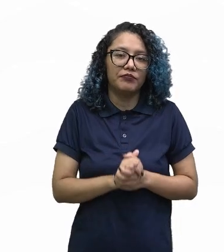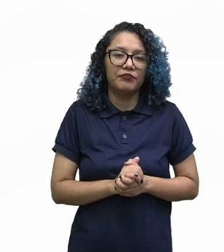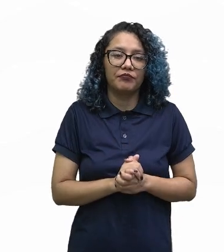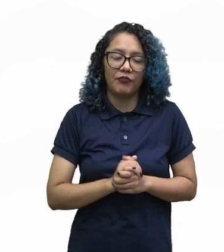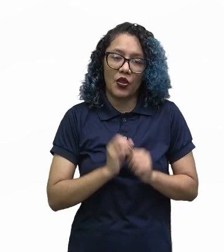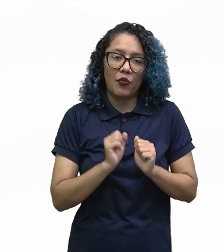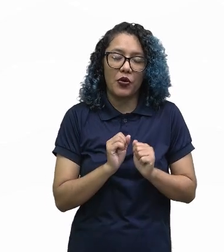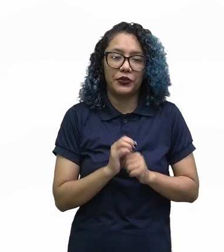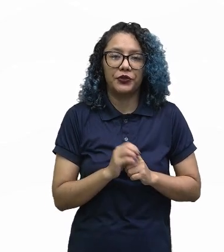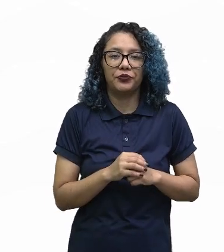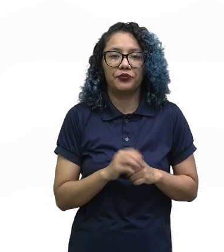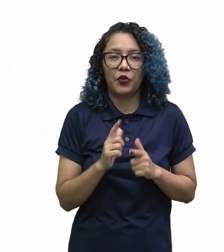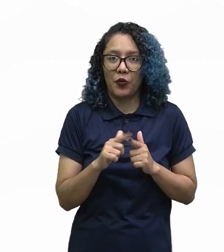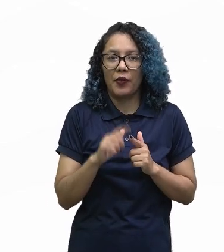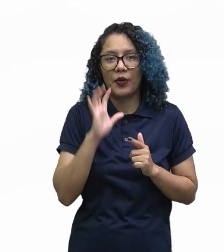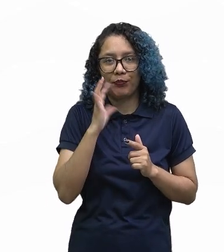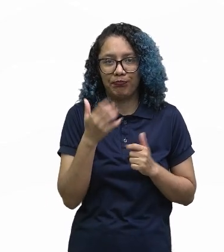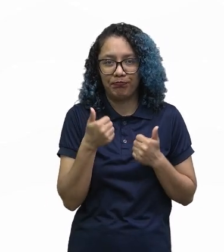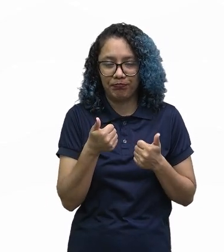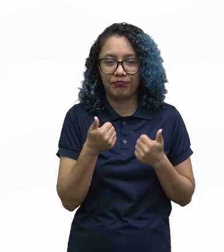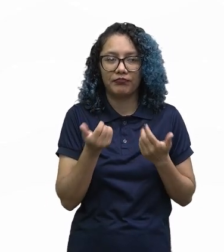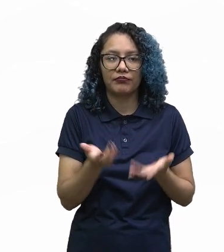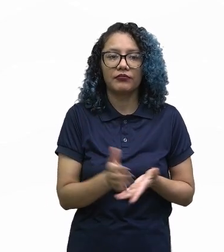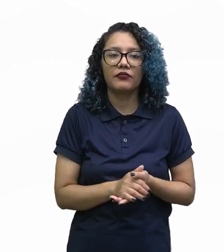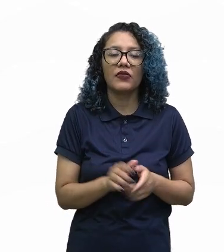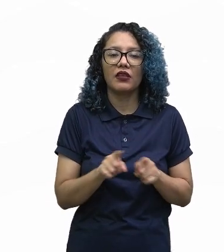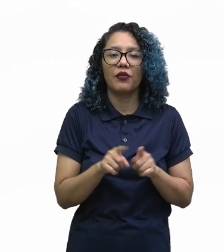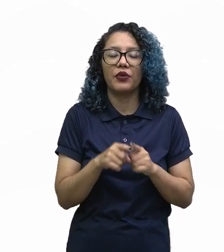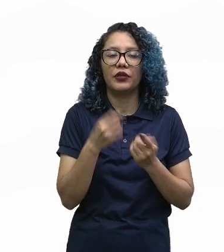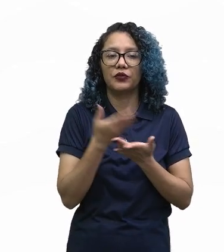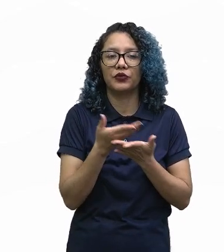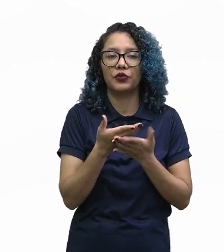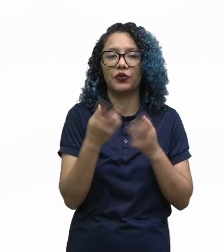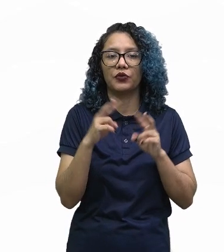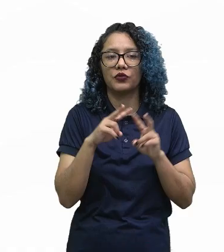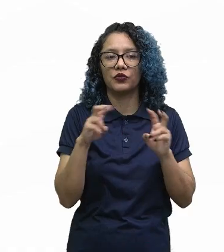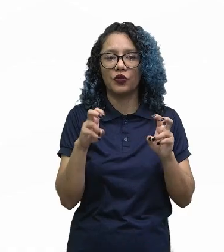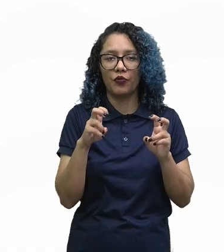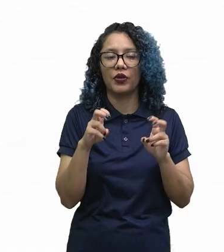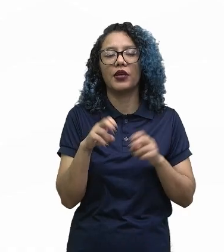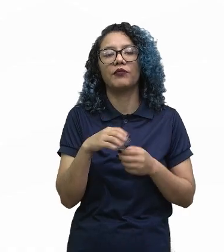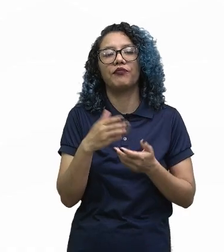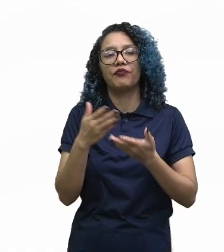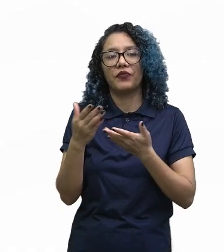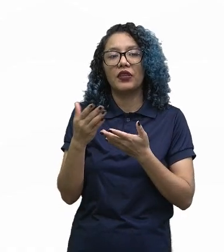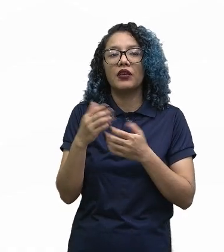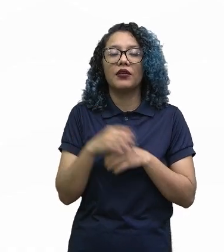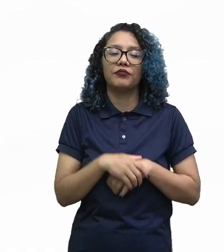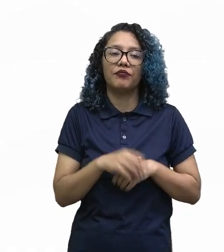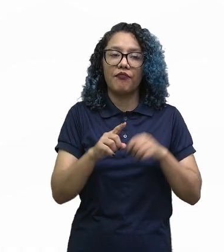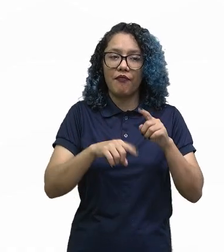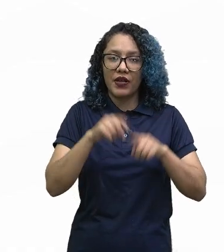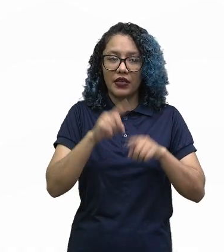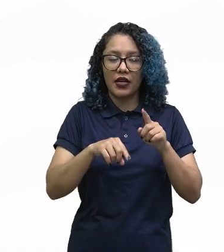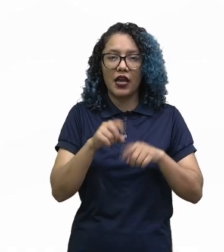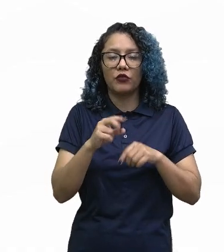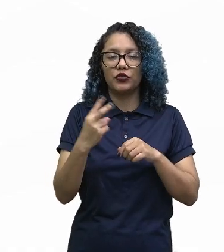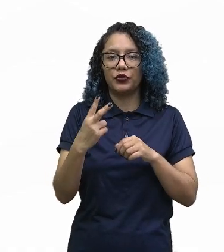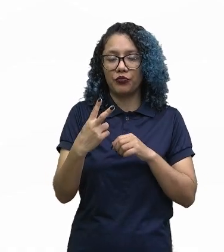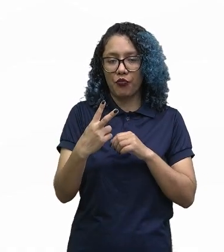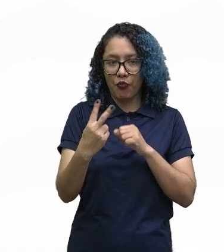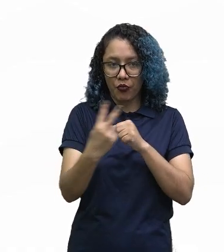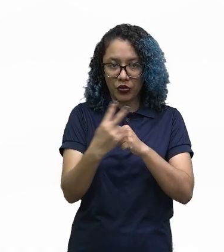problema. Nós também falamos sobre equipamento de proteção individual e o equipamento